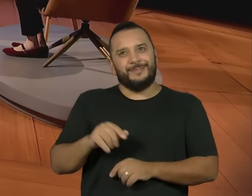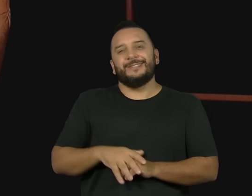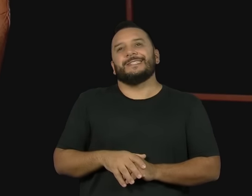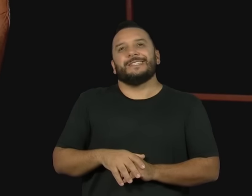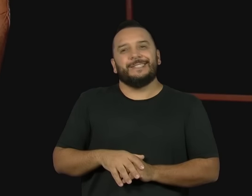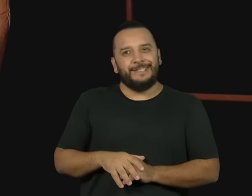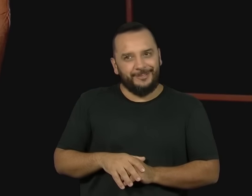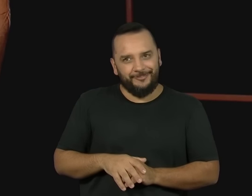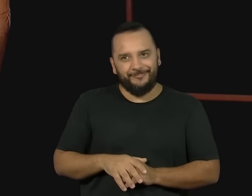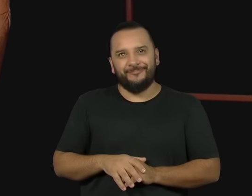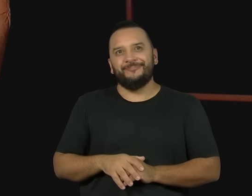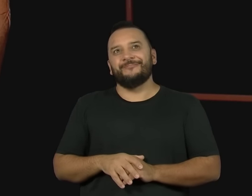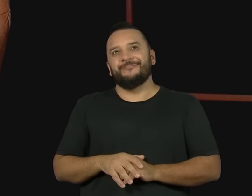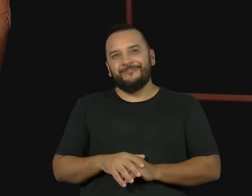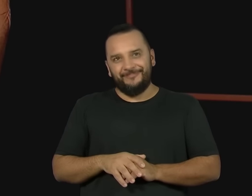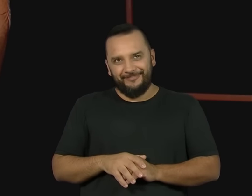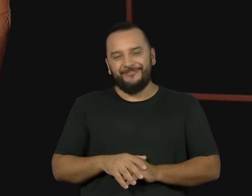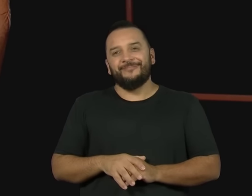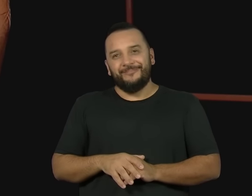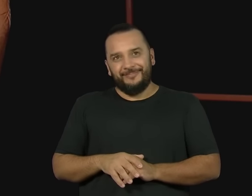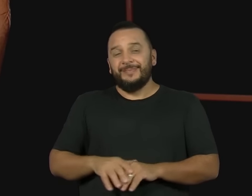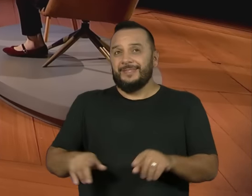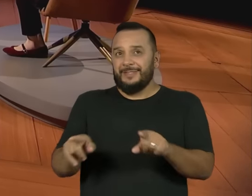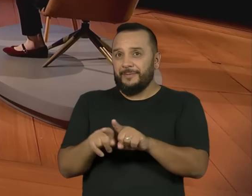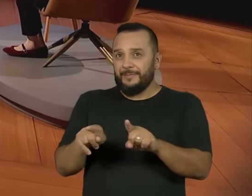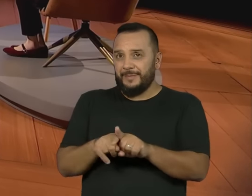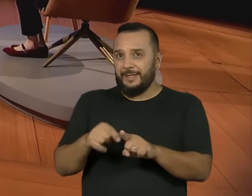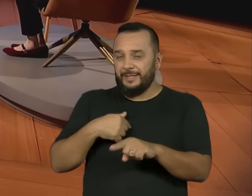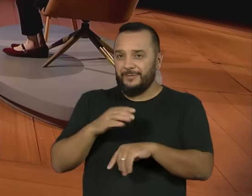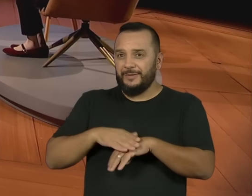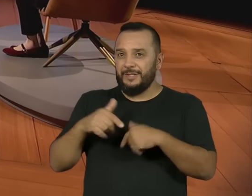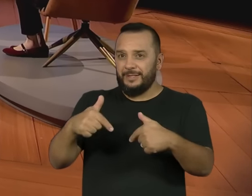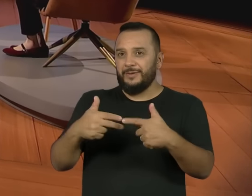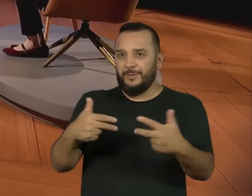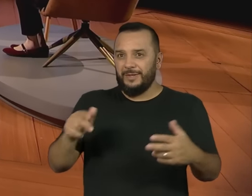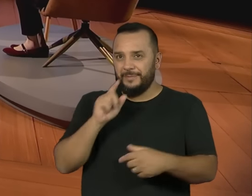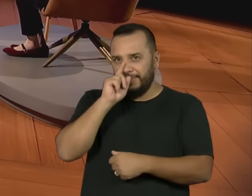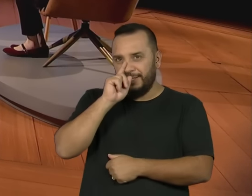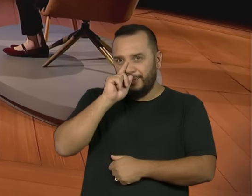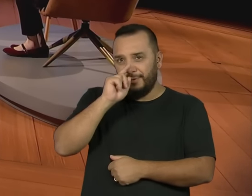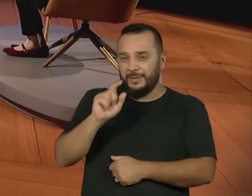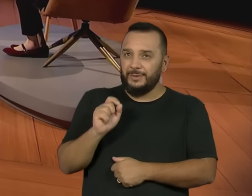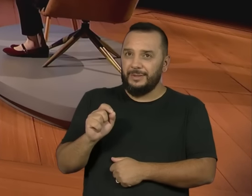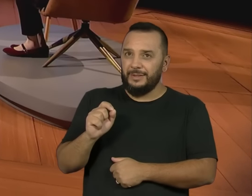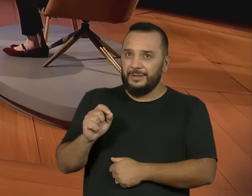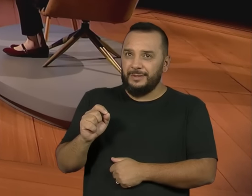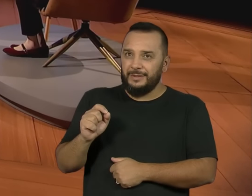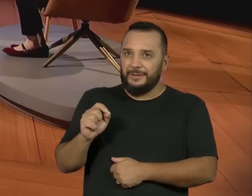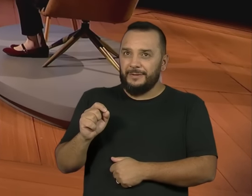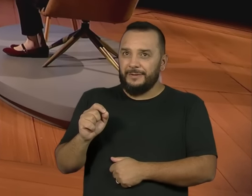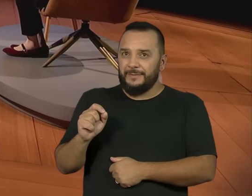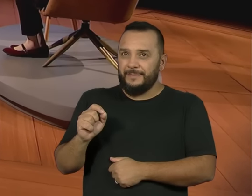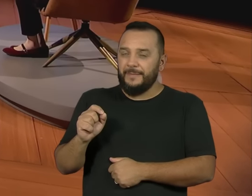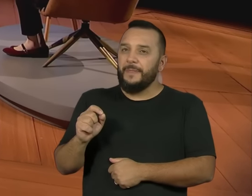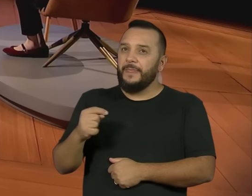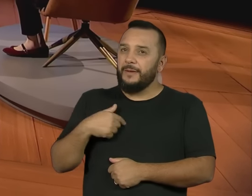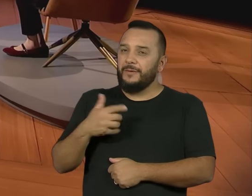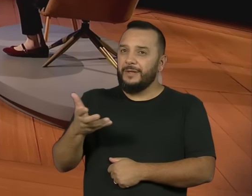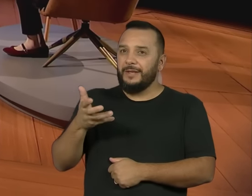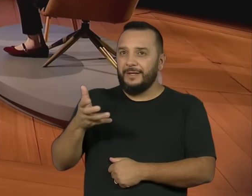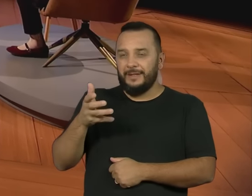bom. Não, fora isso, eu fiz coisas perigosíssimas, né? Quer dizer, que eu queria muito ver